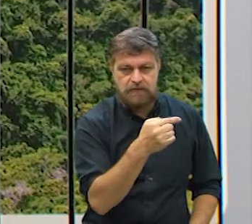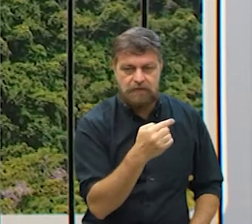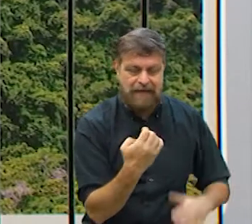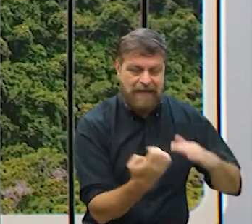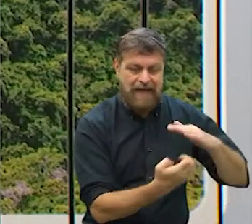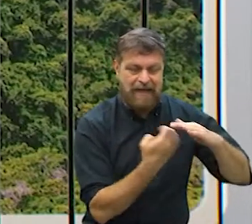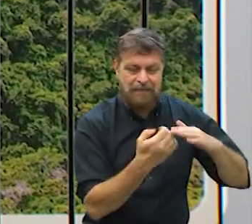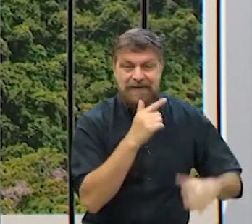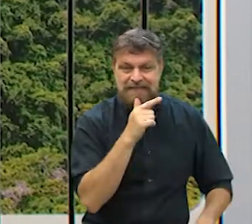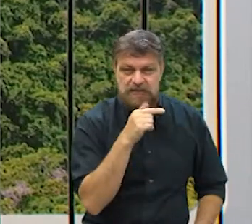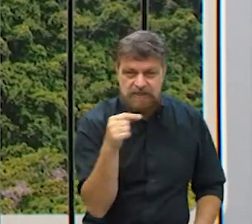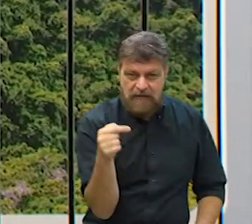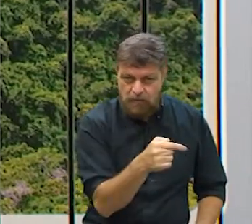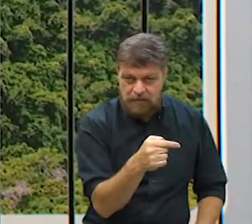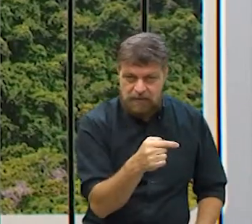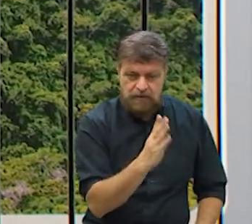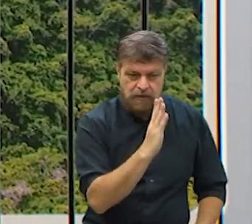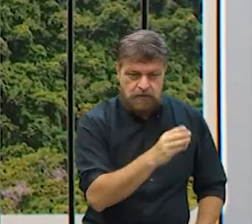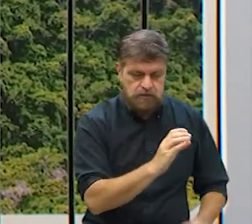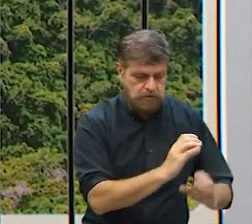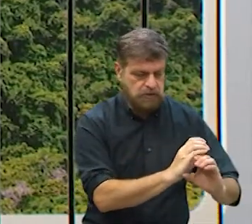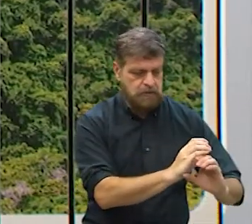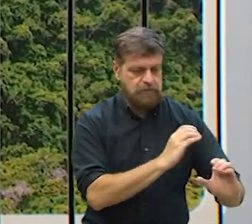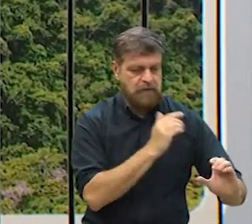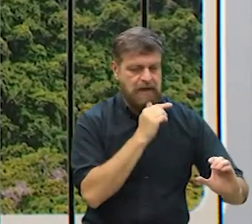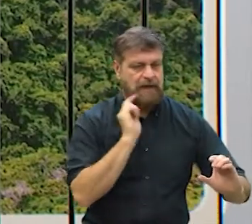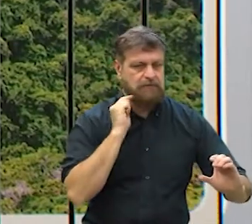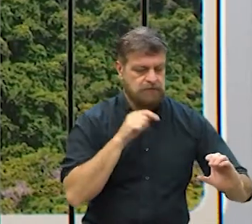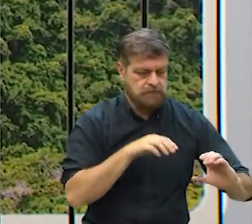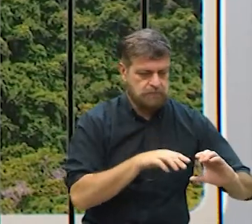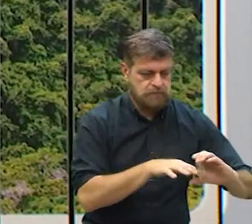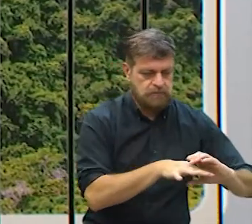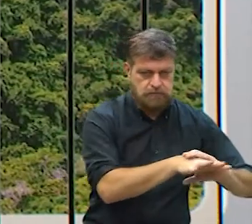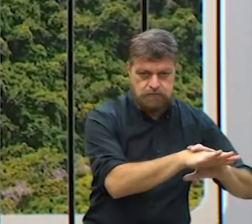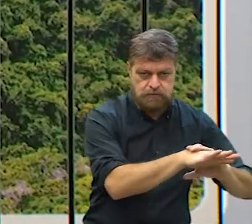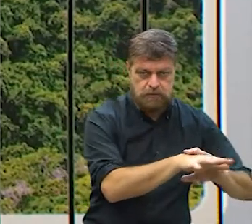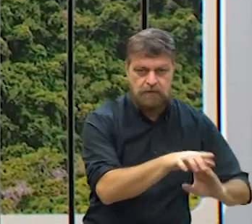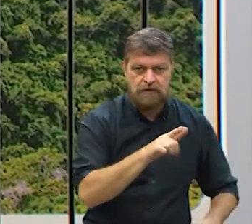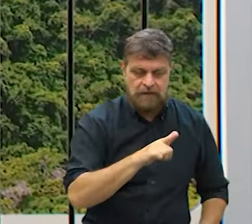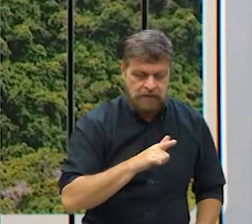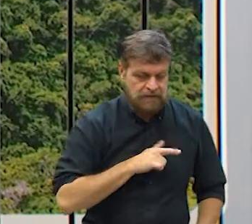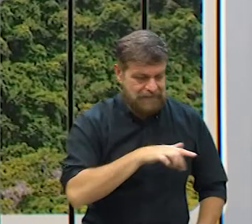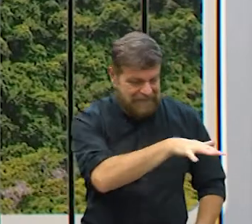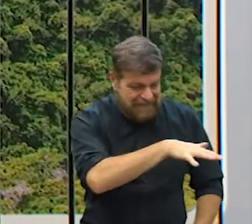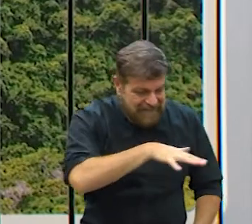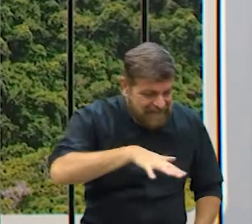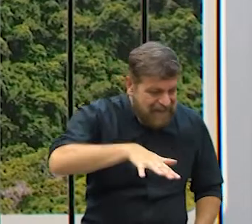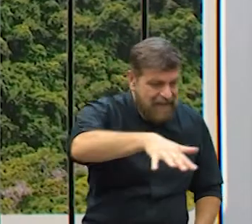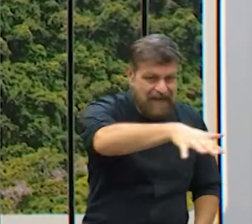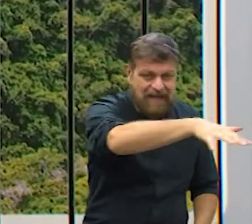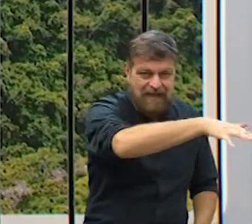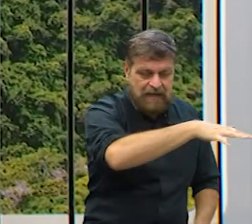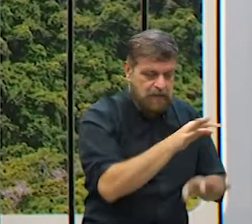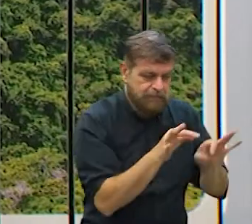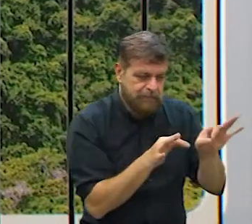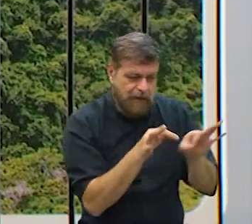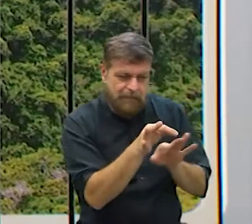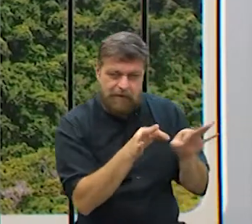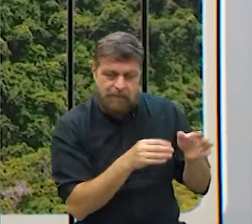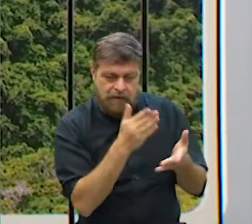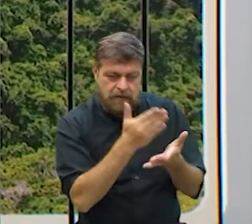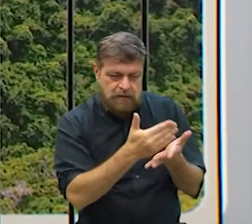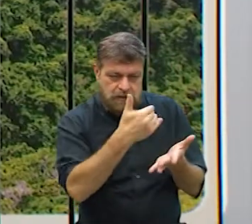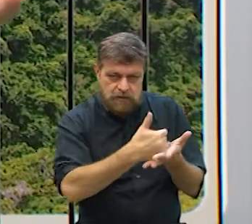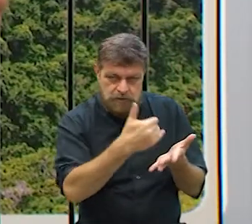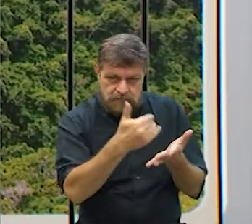lá, o serviço de água e esgoto delas, já colocar o esgoto, colocar água na área toda, já dividiu